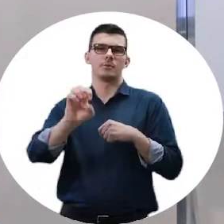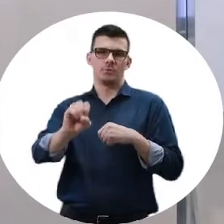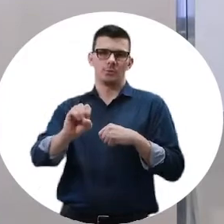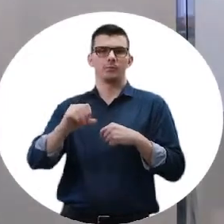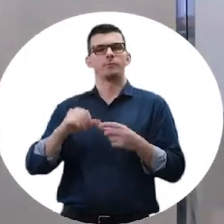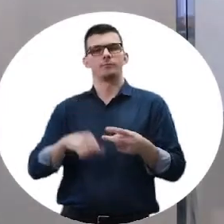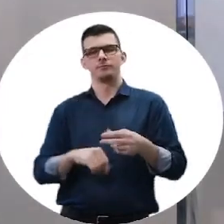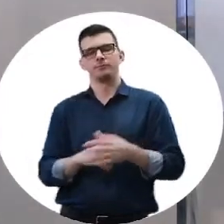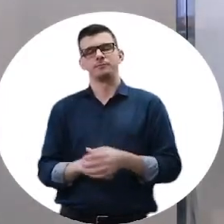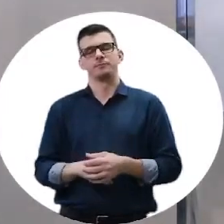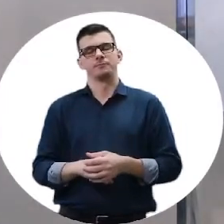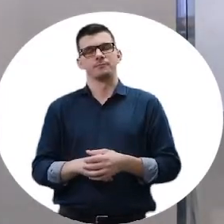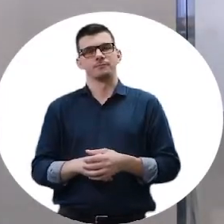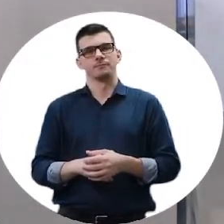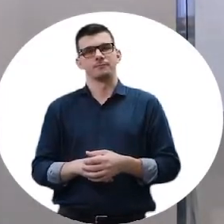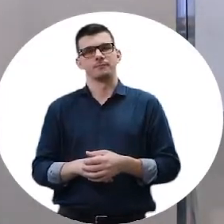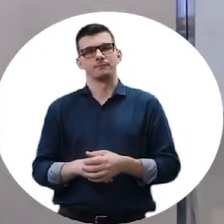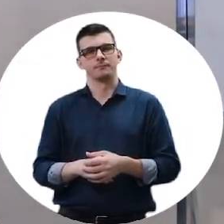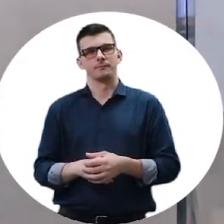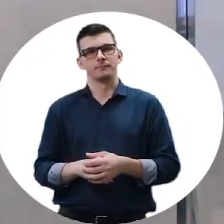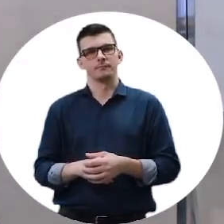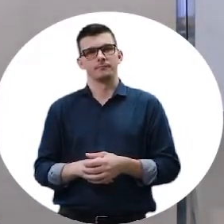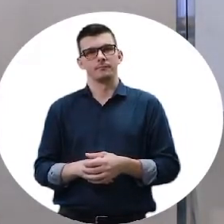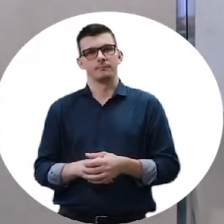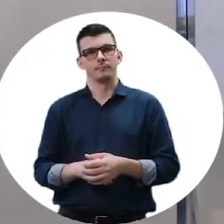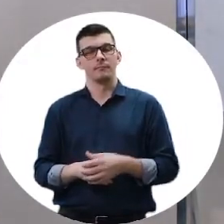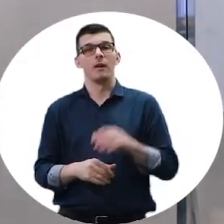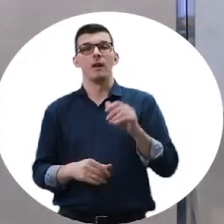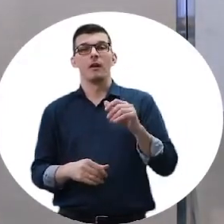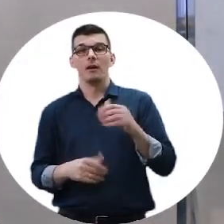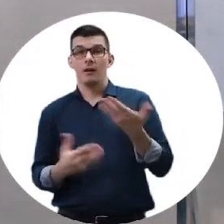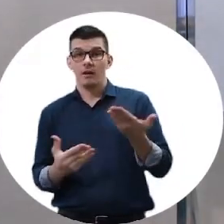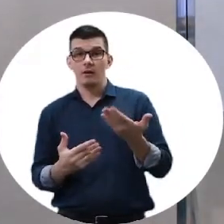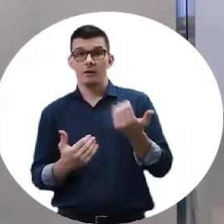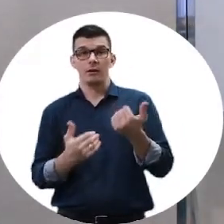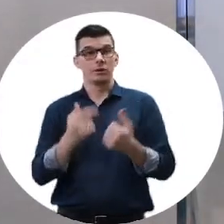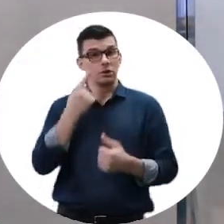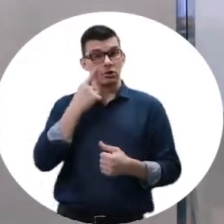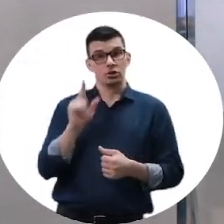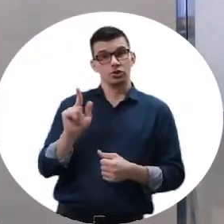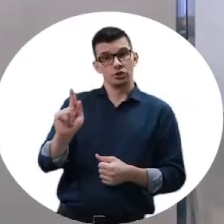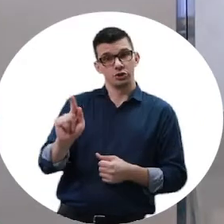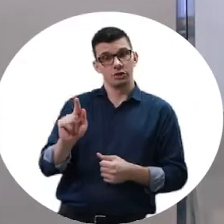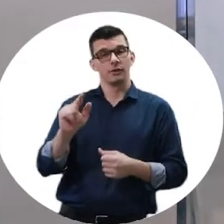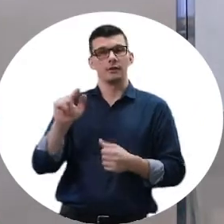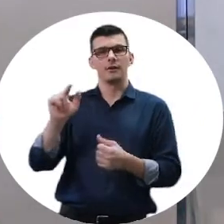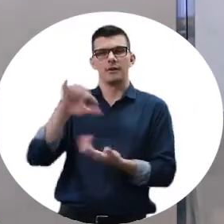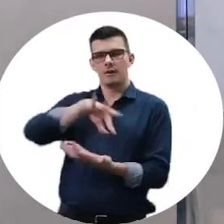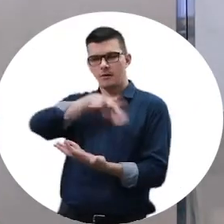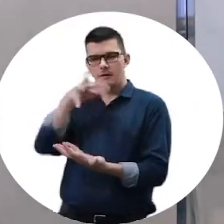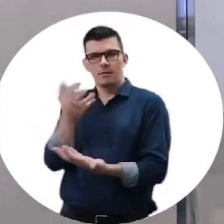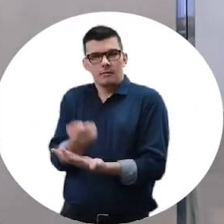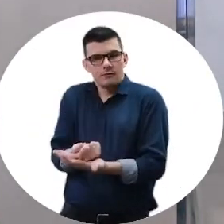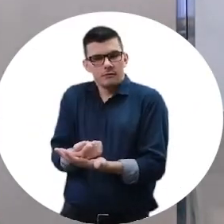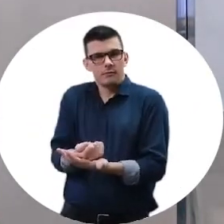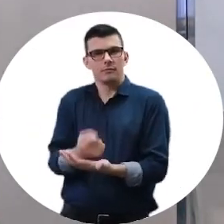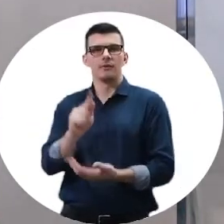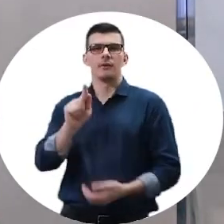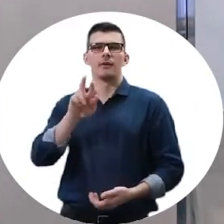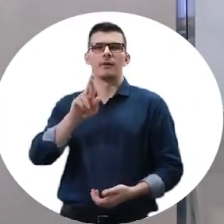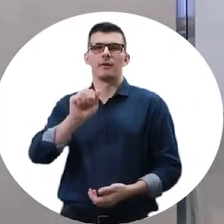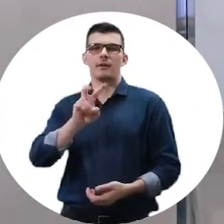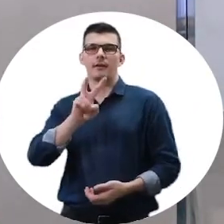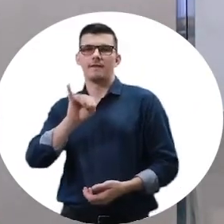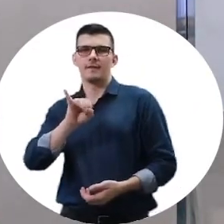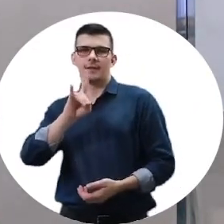M, como é uma força gravitacional, o A vai ser G. Então vai ser P